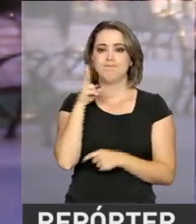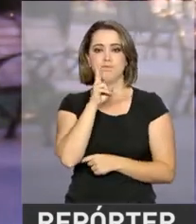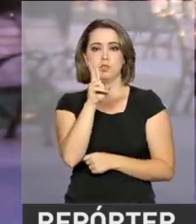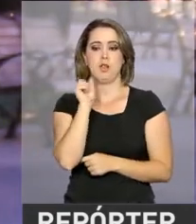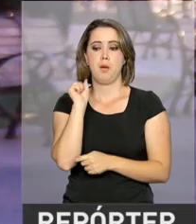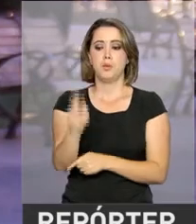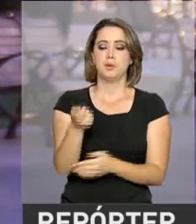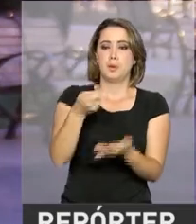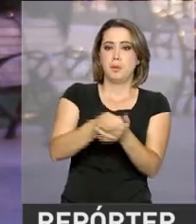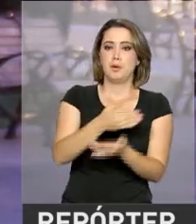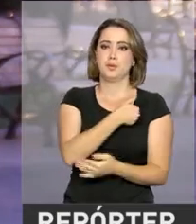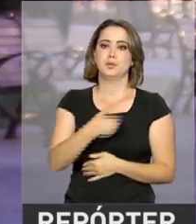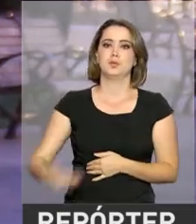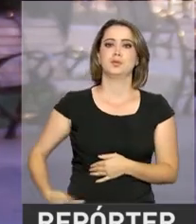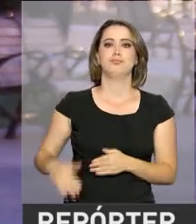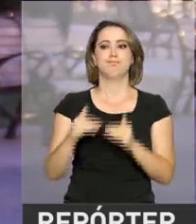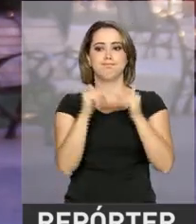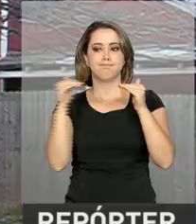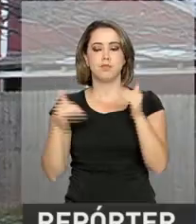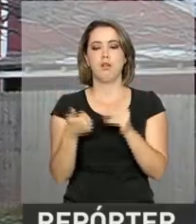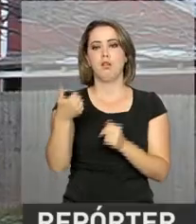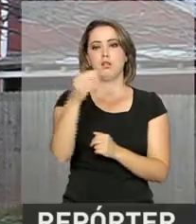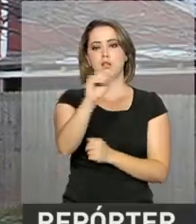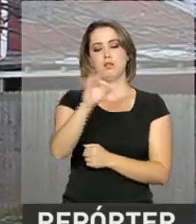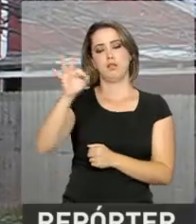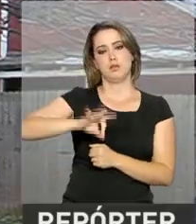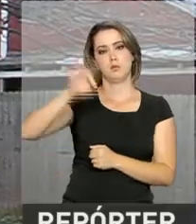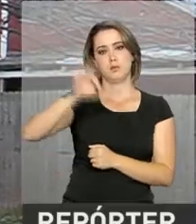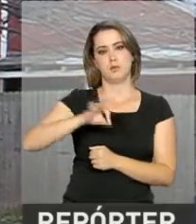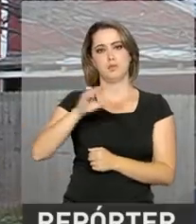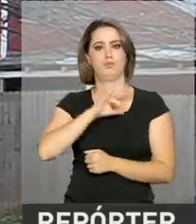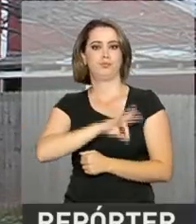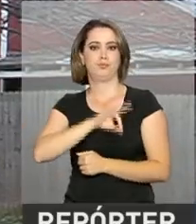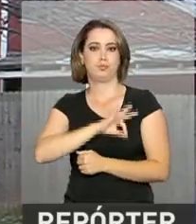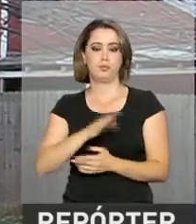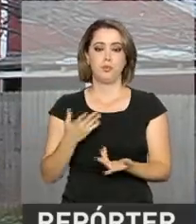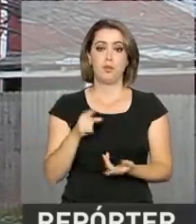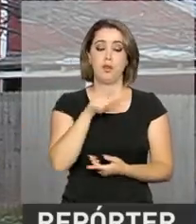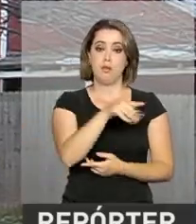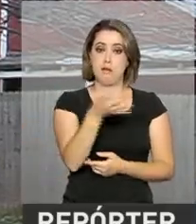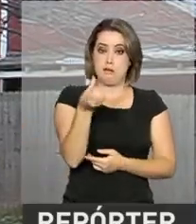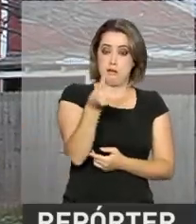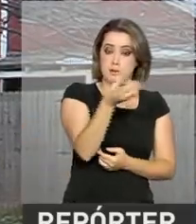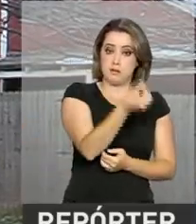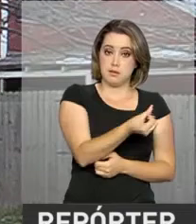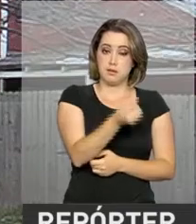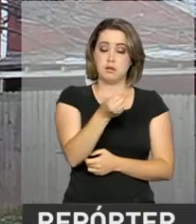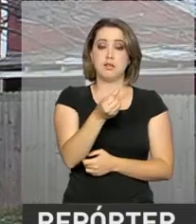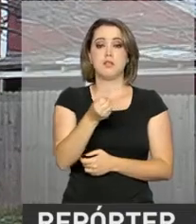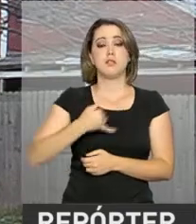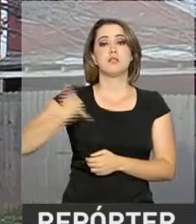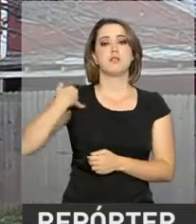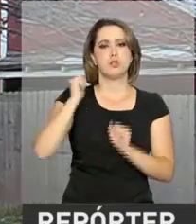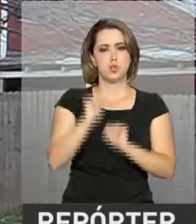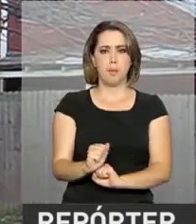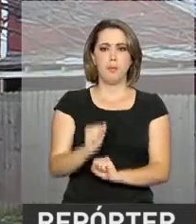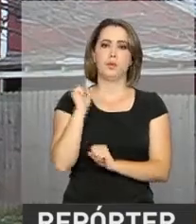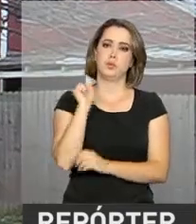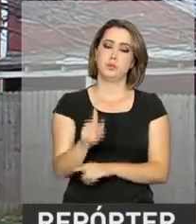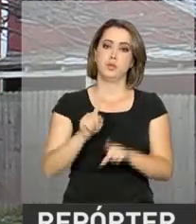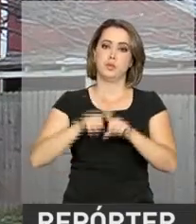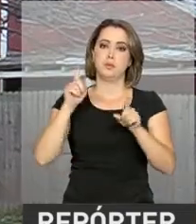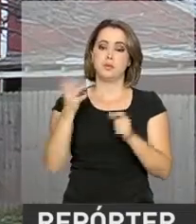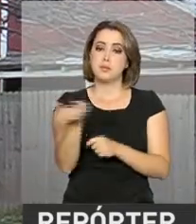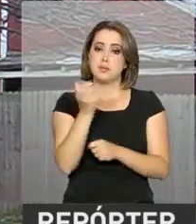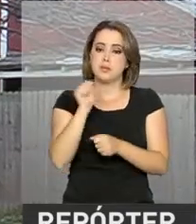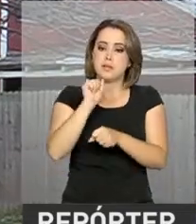por menos de 10% da renda. Este empresário já tem 66 anos, a idade em que poderia se aposentar, mas optou por